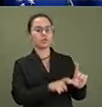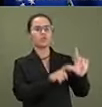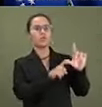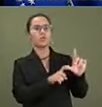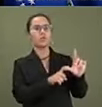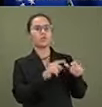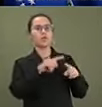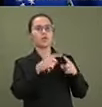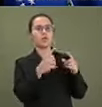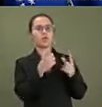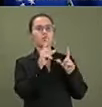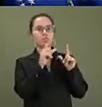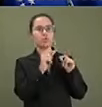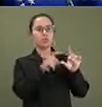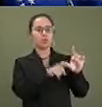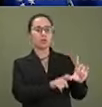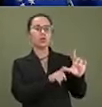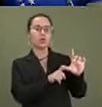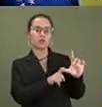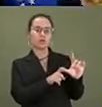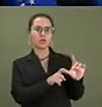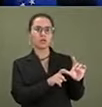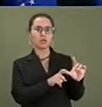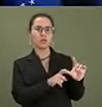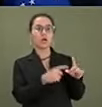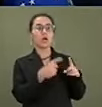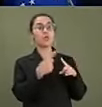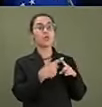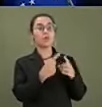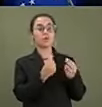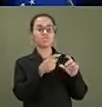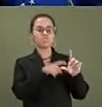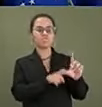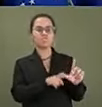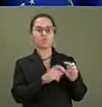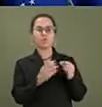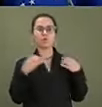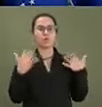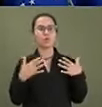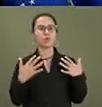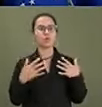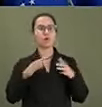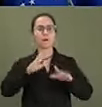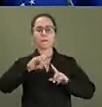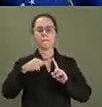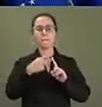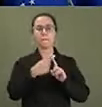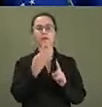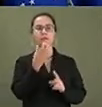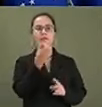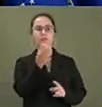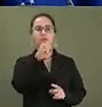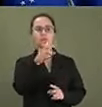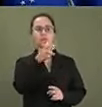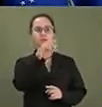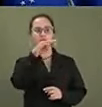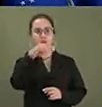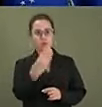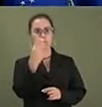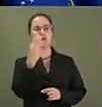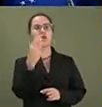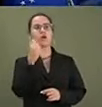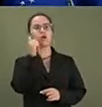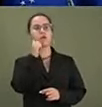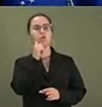imposto mas não Vamos diminuir as despesa e isso a despesa muito grande aqui ó quase seis mais de 6 bilhões de reais pra filha